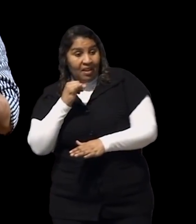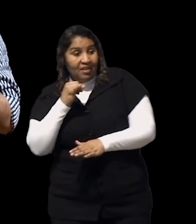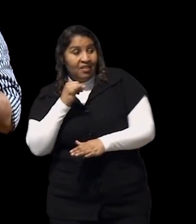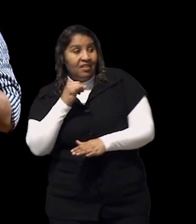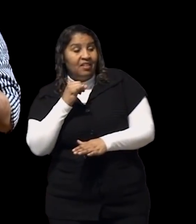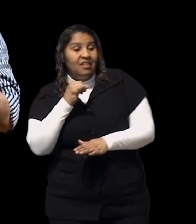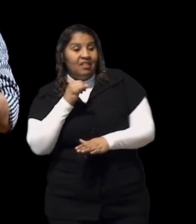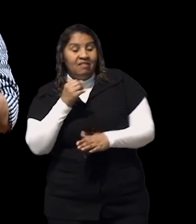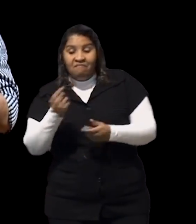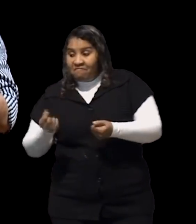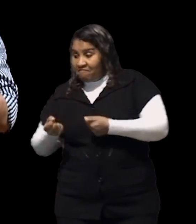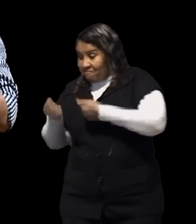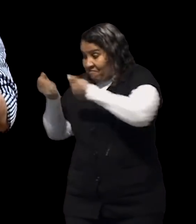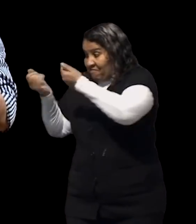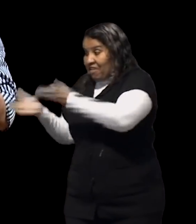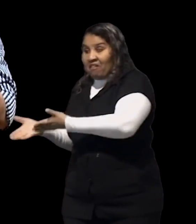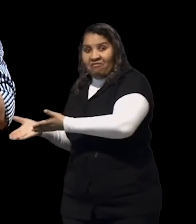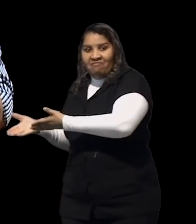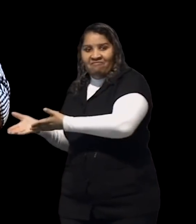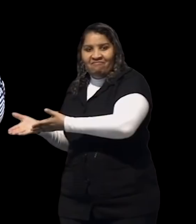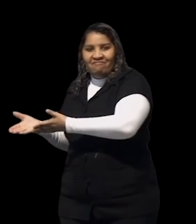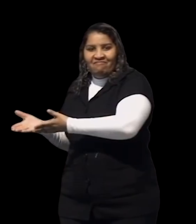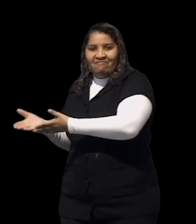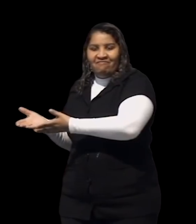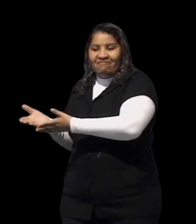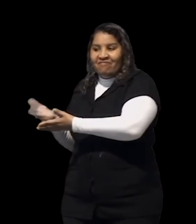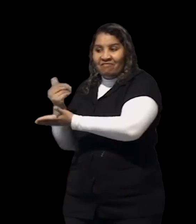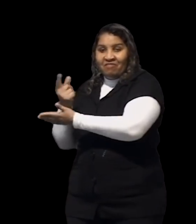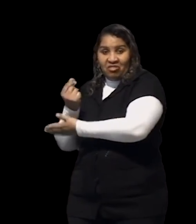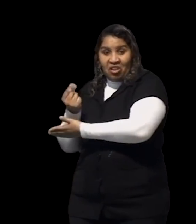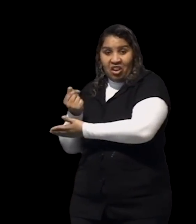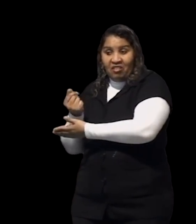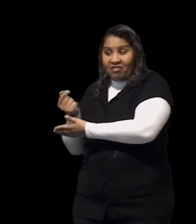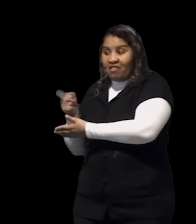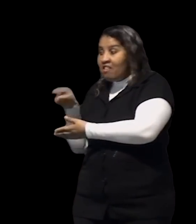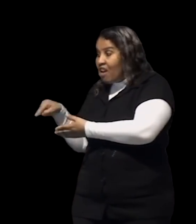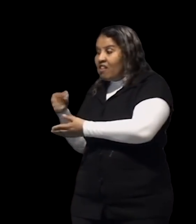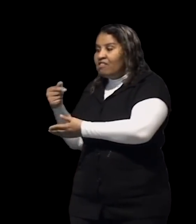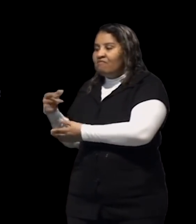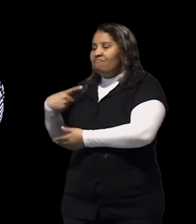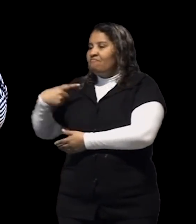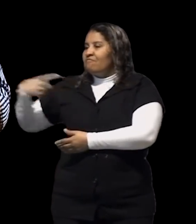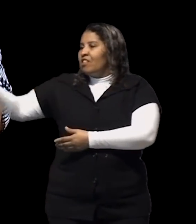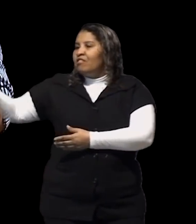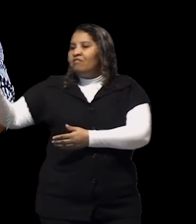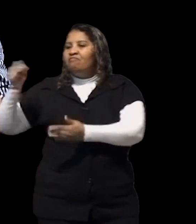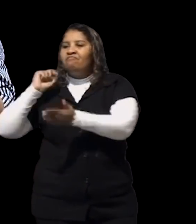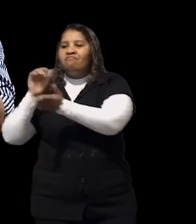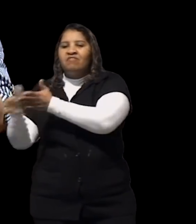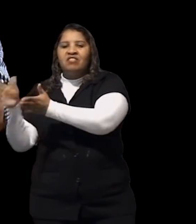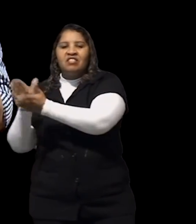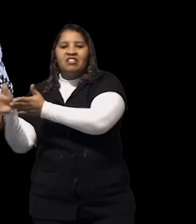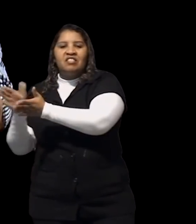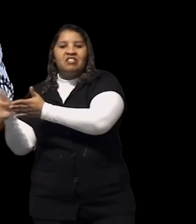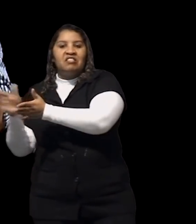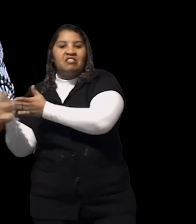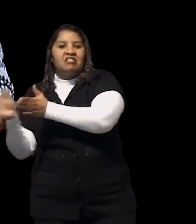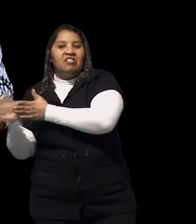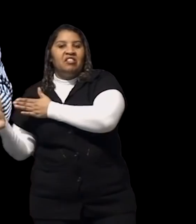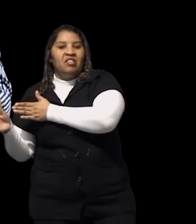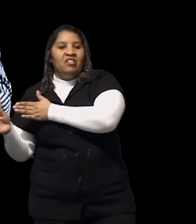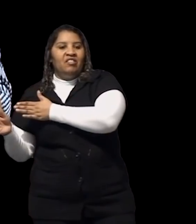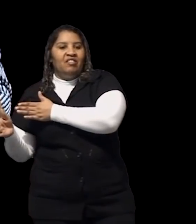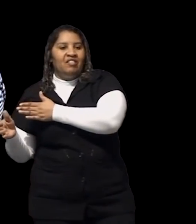que aquela parte do irmão já gastou e aquele Cordeiro aquele aquele boi cevado aquela peça